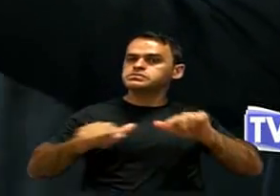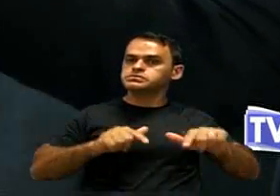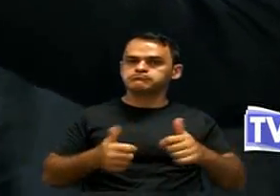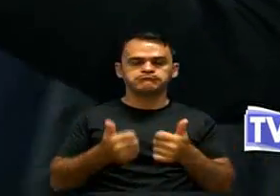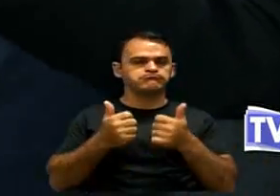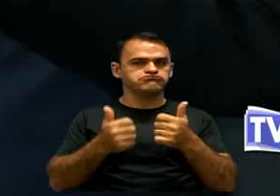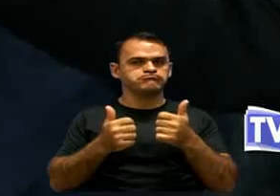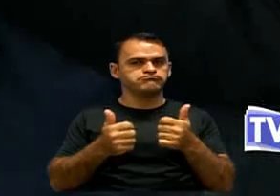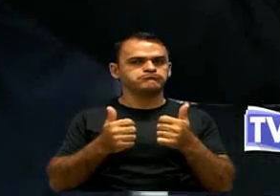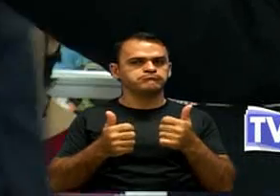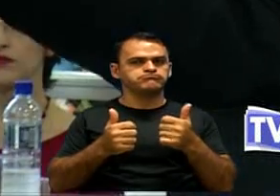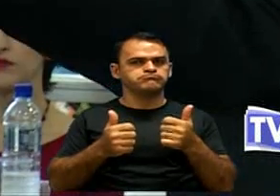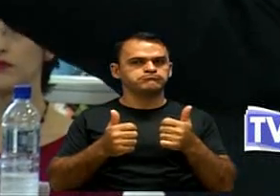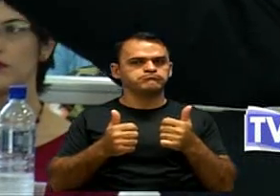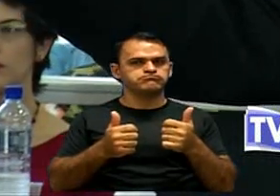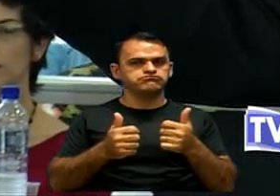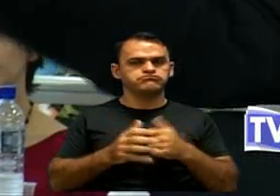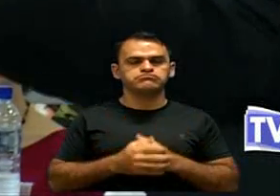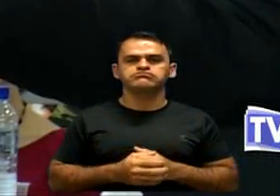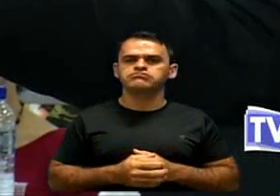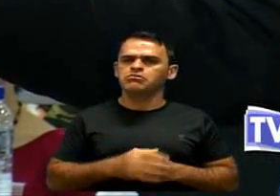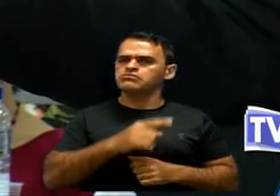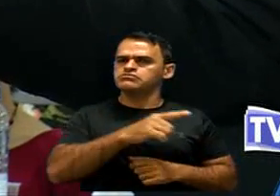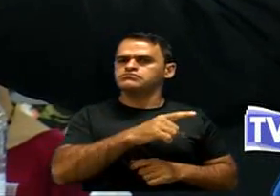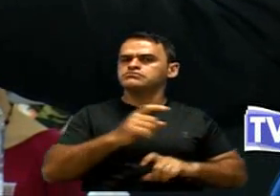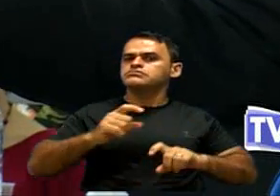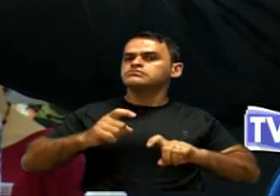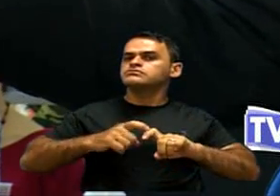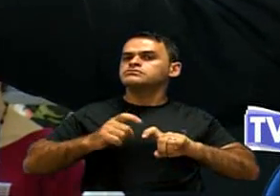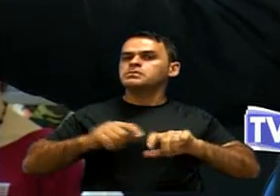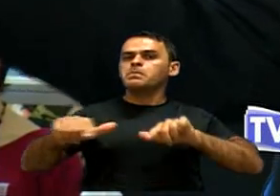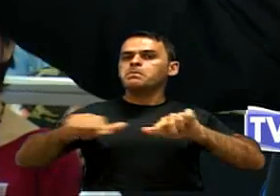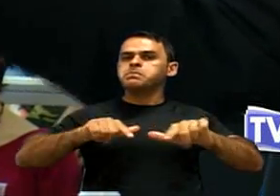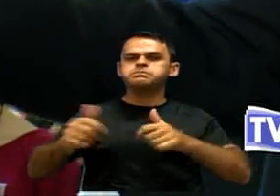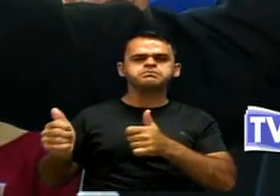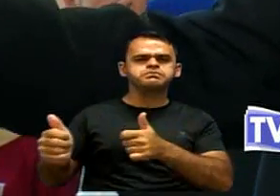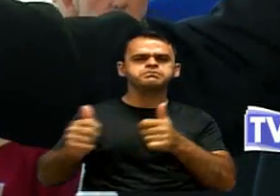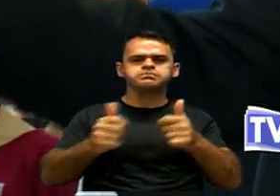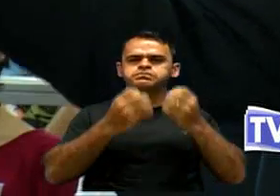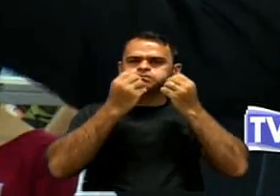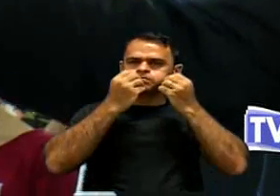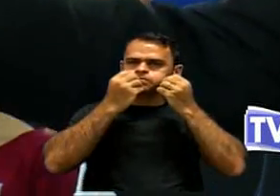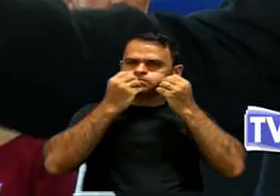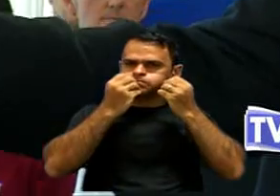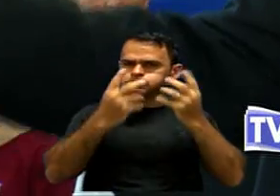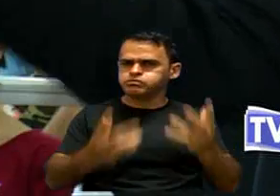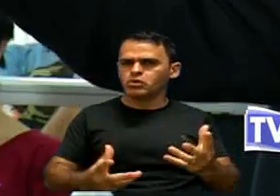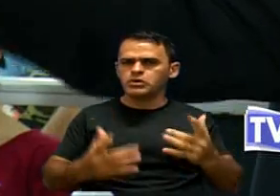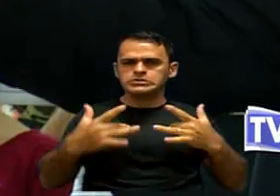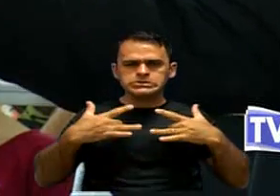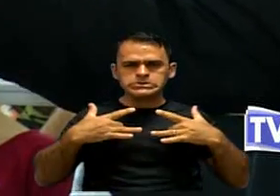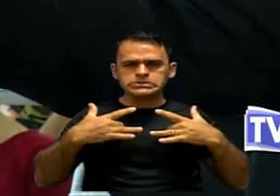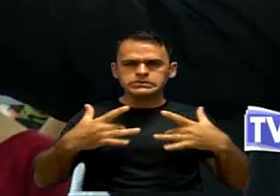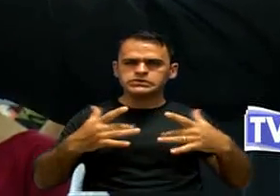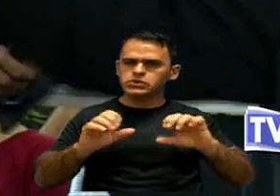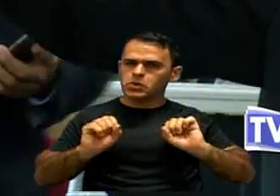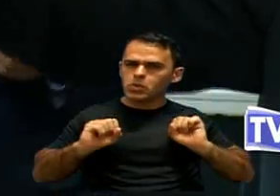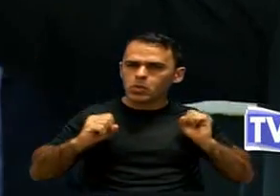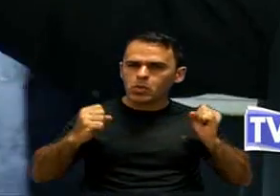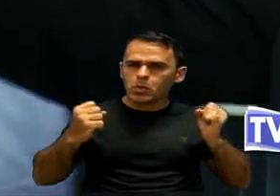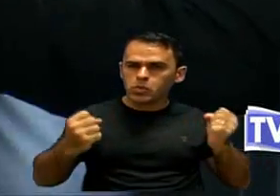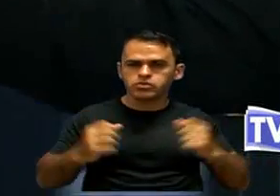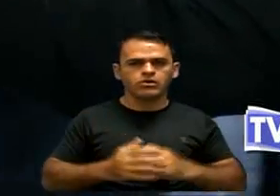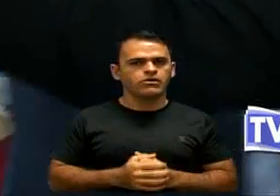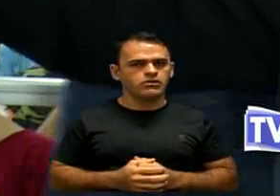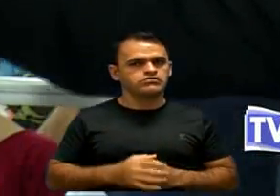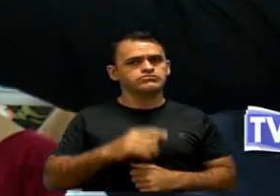faz do trabalho de médico dele, um sacerdócio, uma pessoa dedicada, um empreendedor também, porque nós